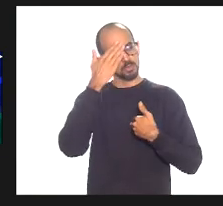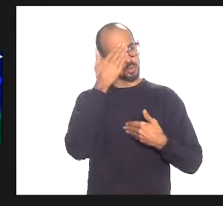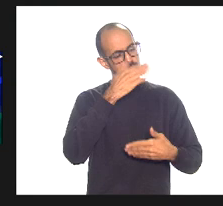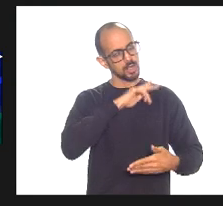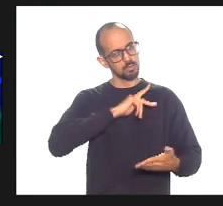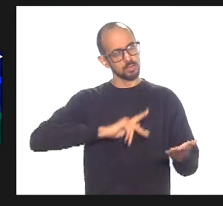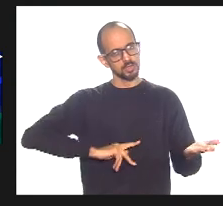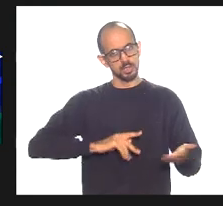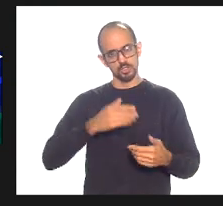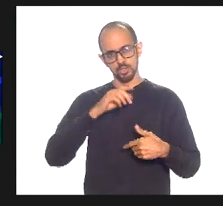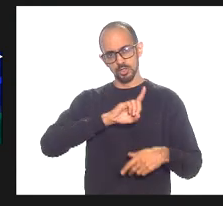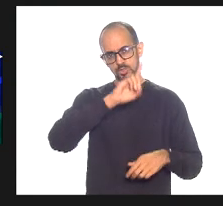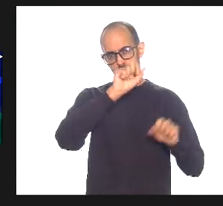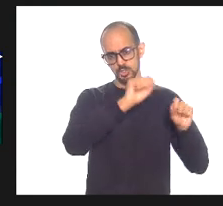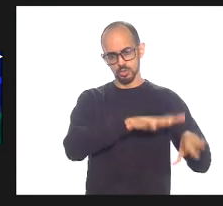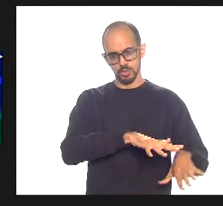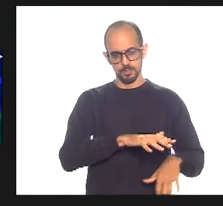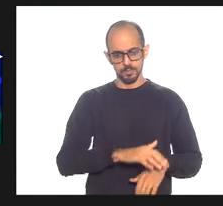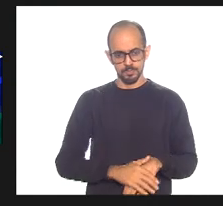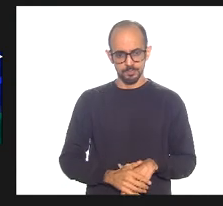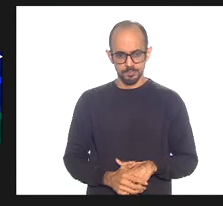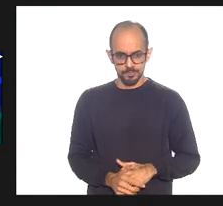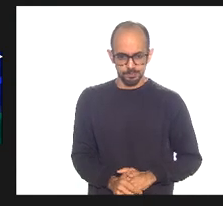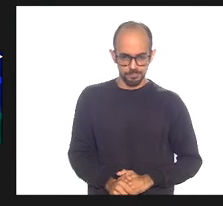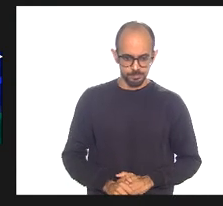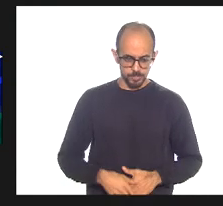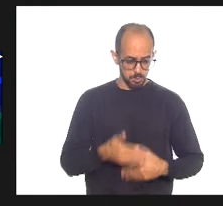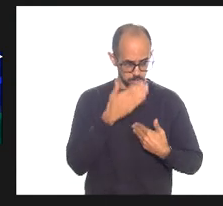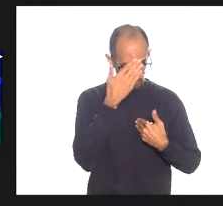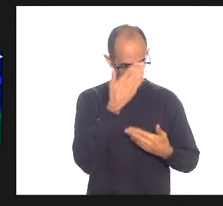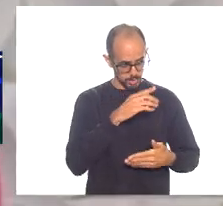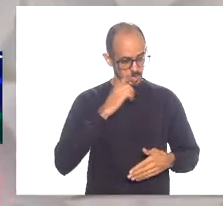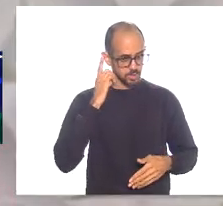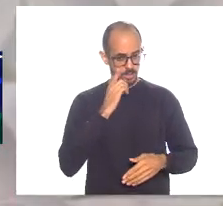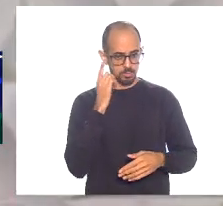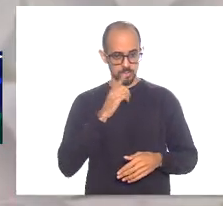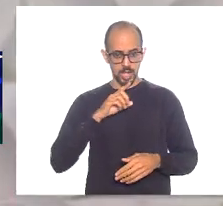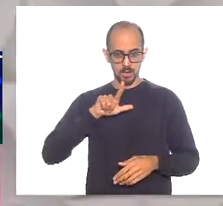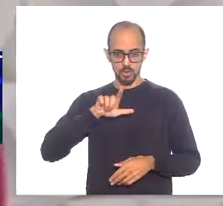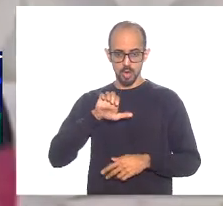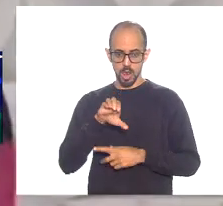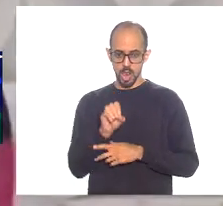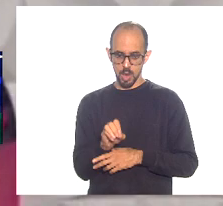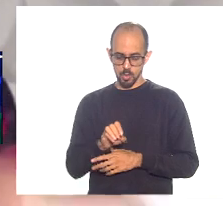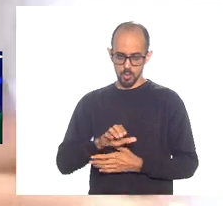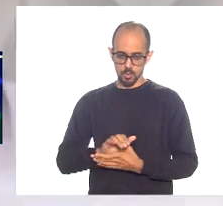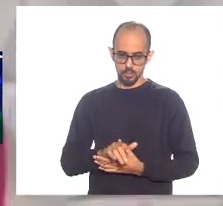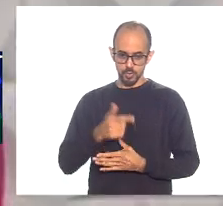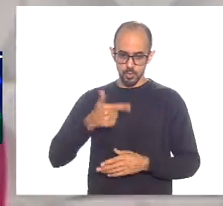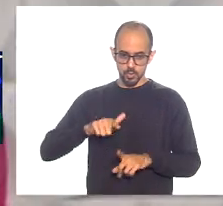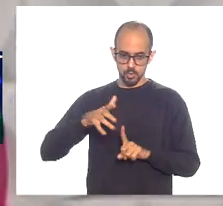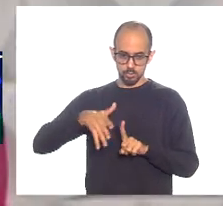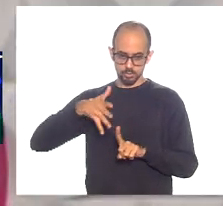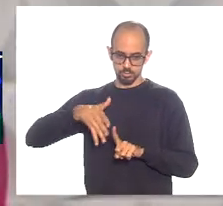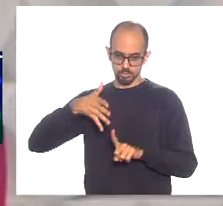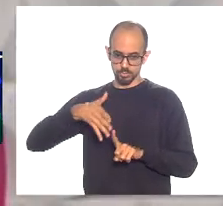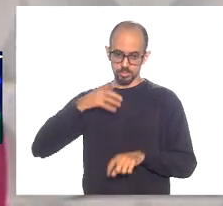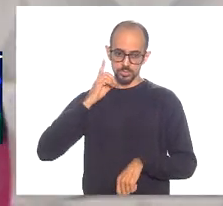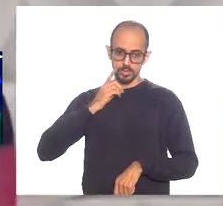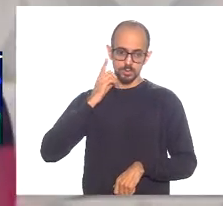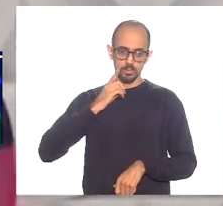Presidente Deus abençoe bom obrigada adaptado lugar Vieira próxima 200 preta e o deputado